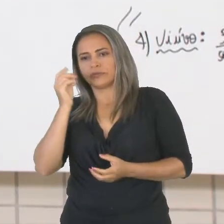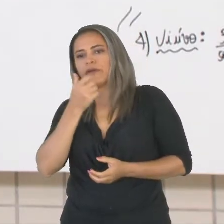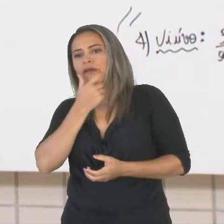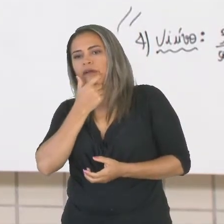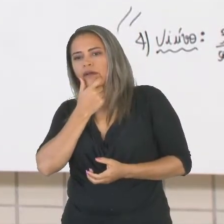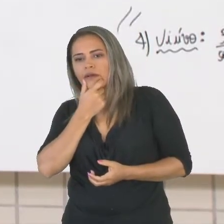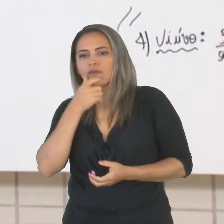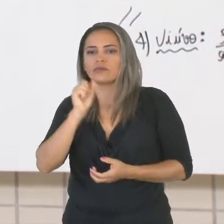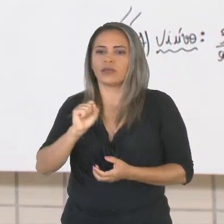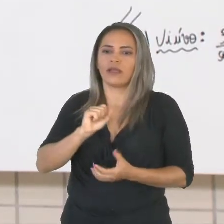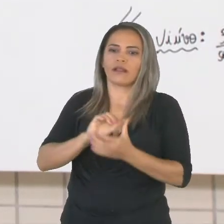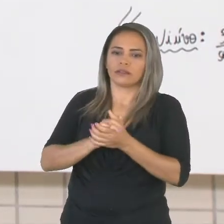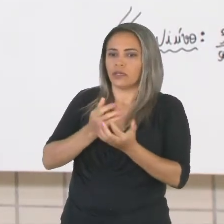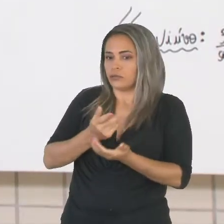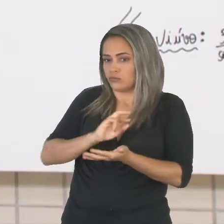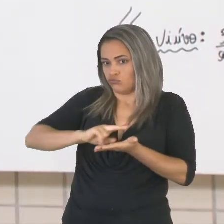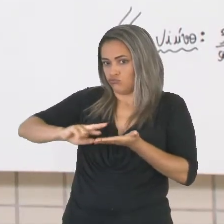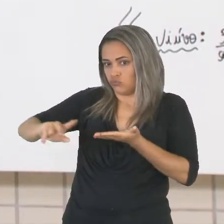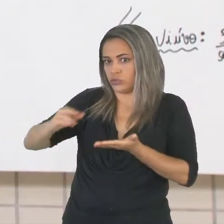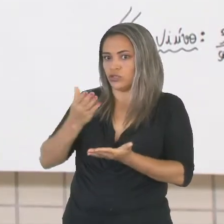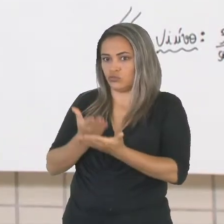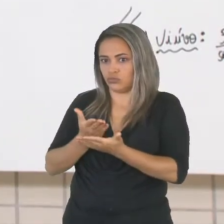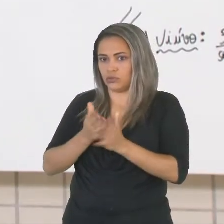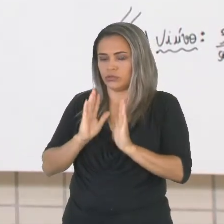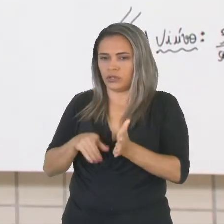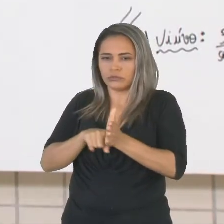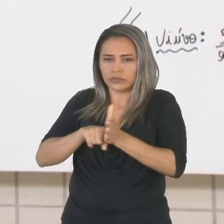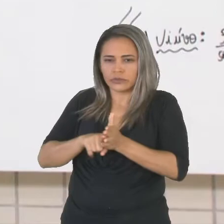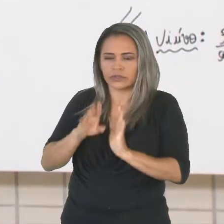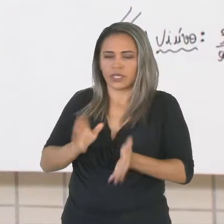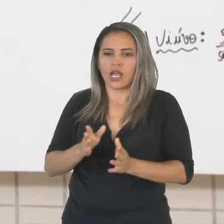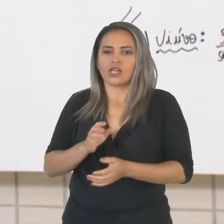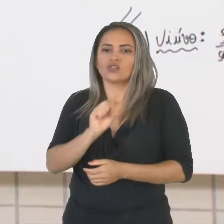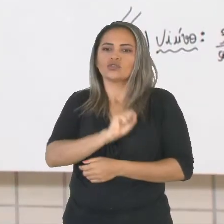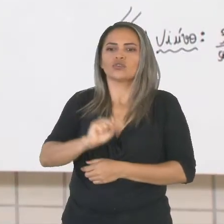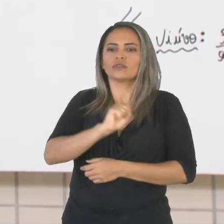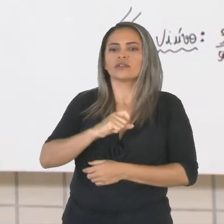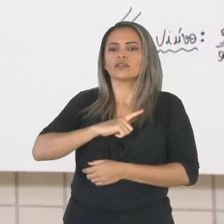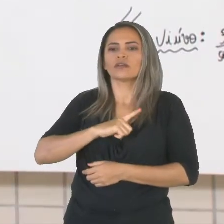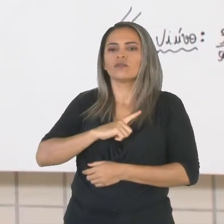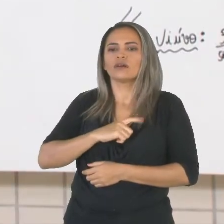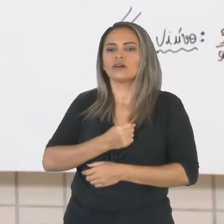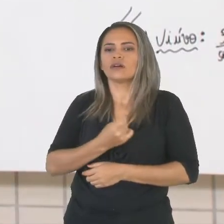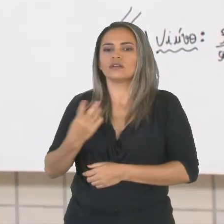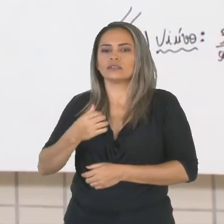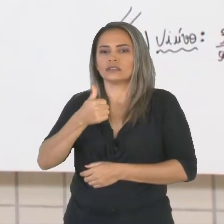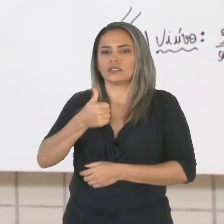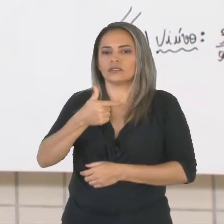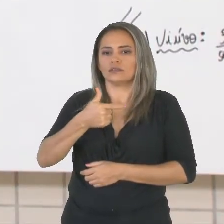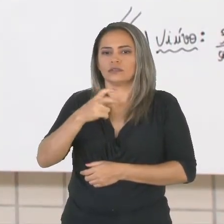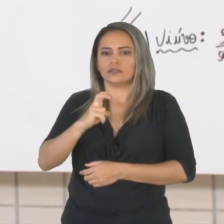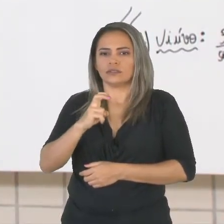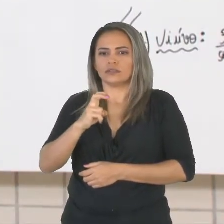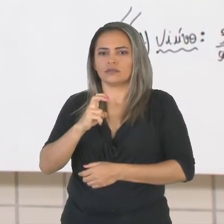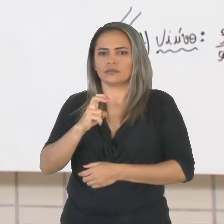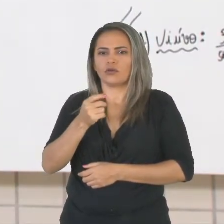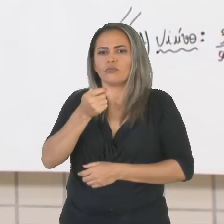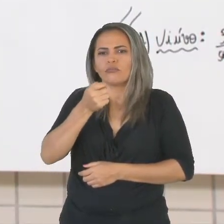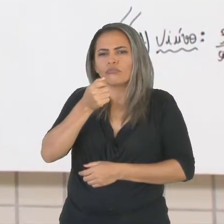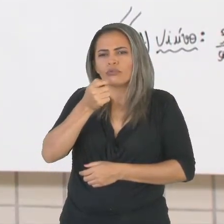seja estado civil. Então perceba bem, o número de solteiros são 125. Então vai ficar um